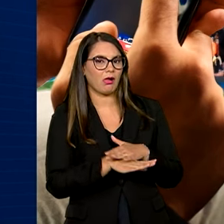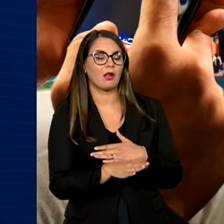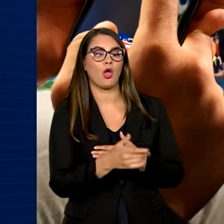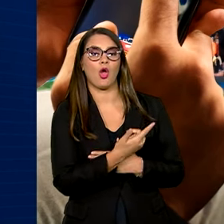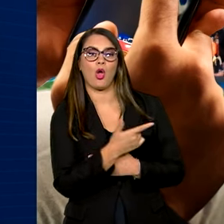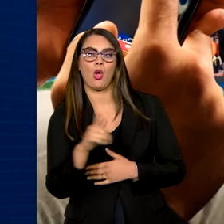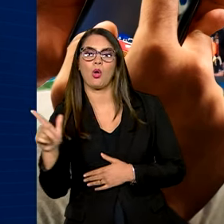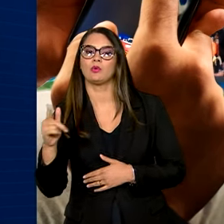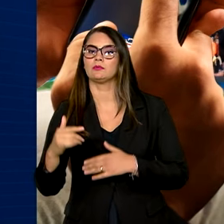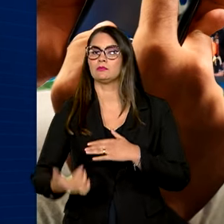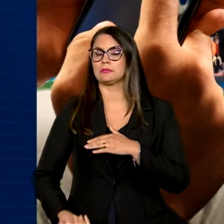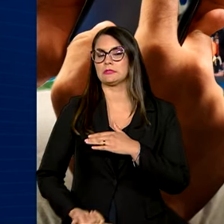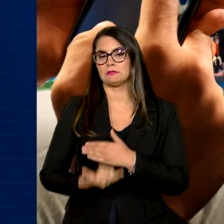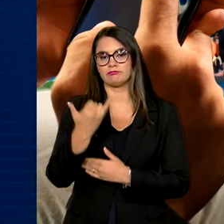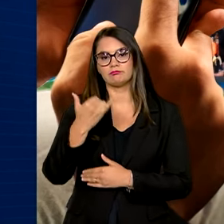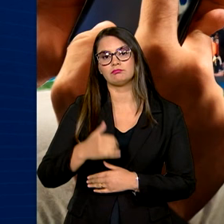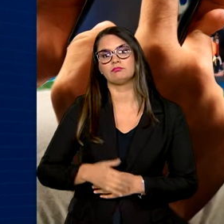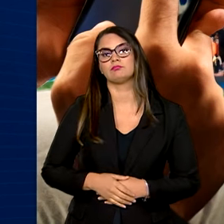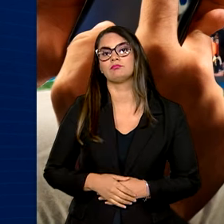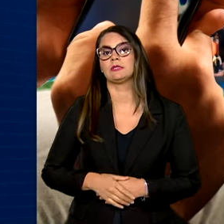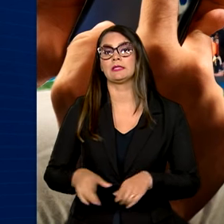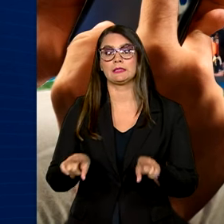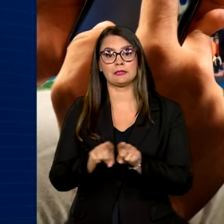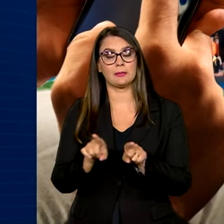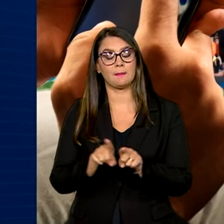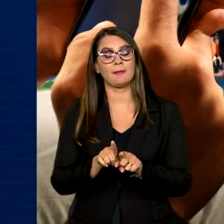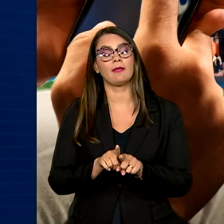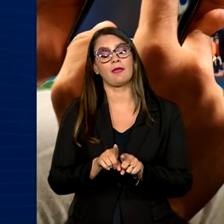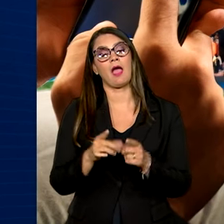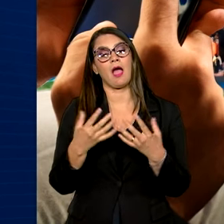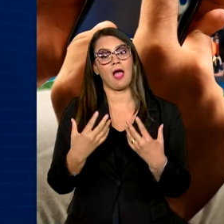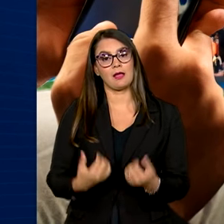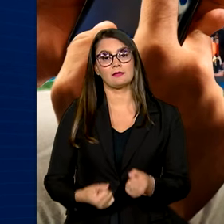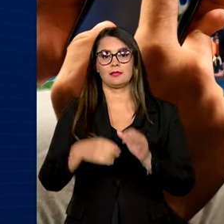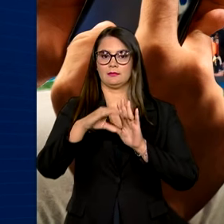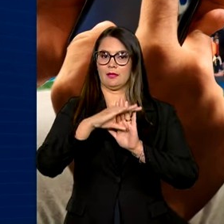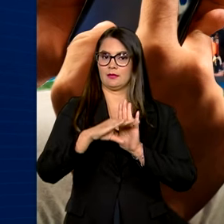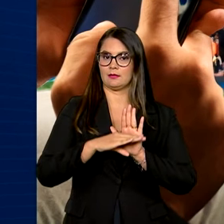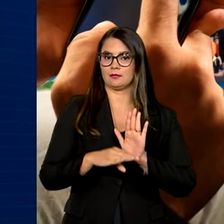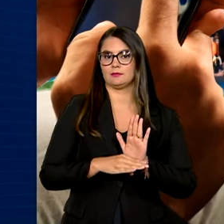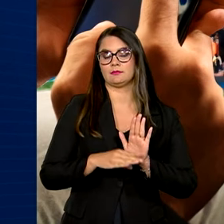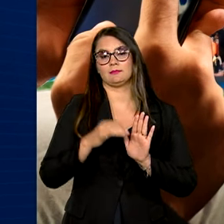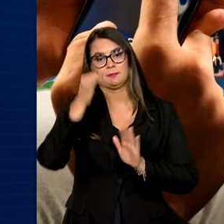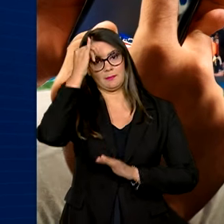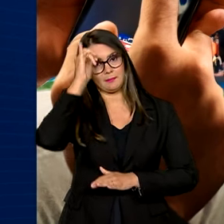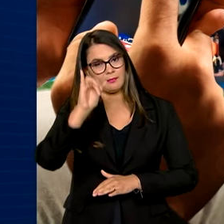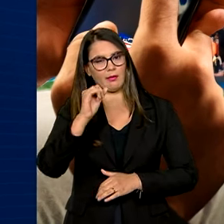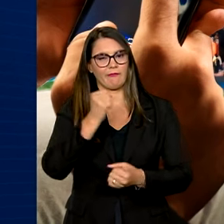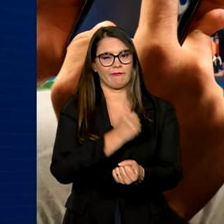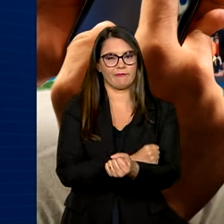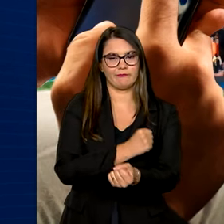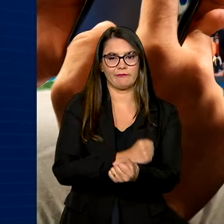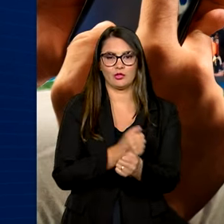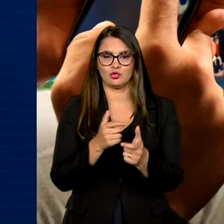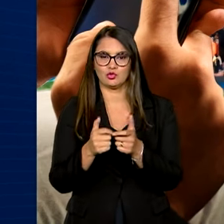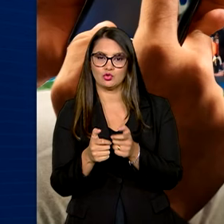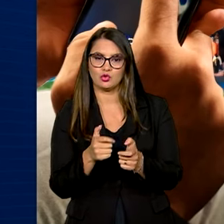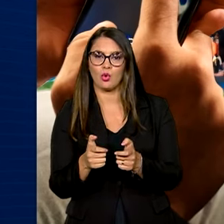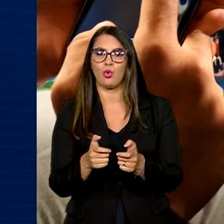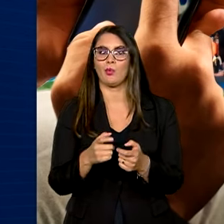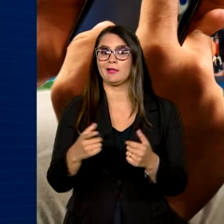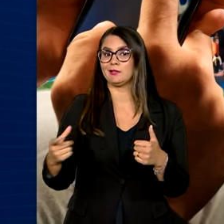outros delitos os operadores também terão que adotar critérios para prevenir o vício em jogo e o